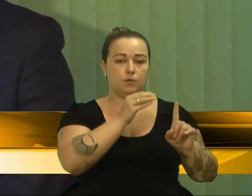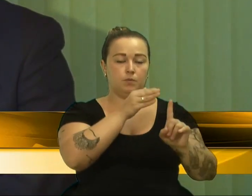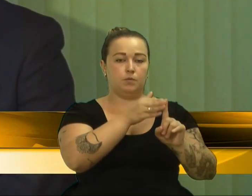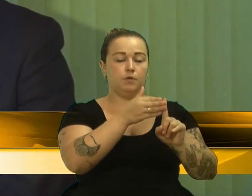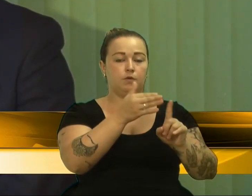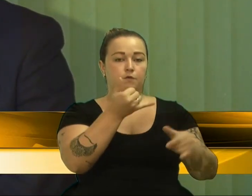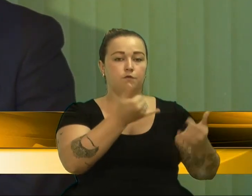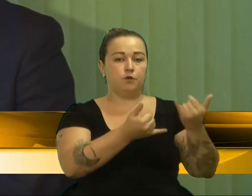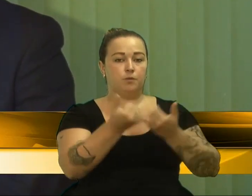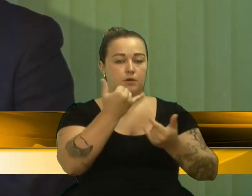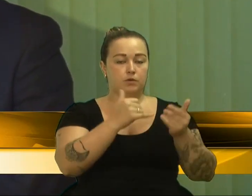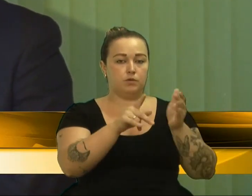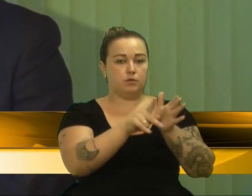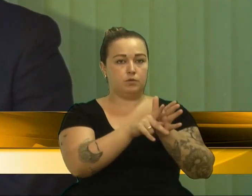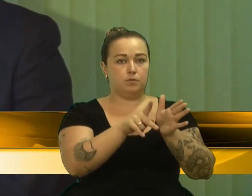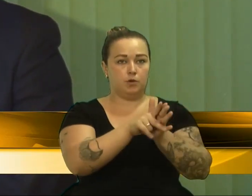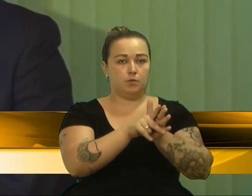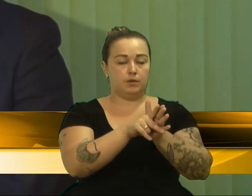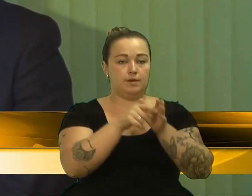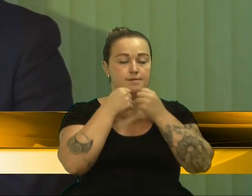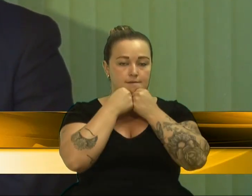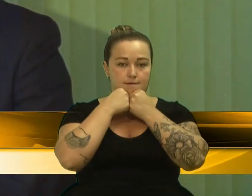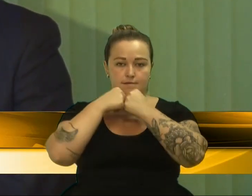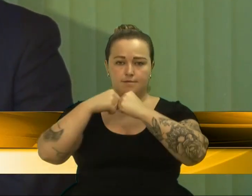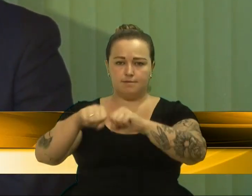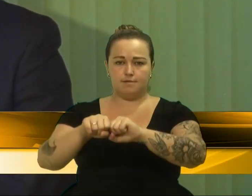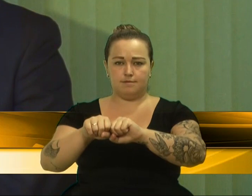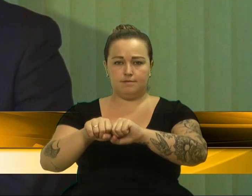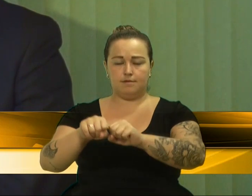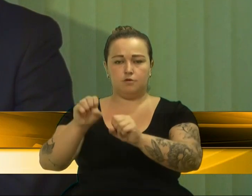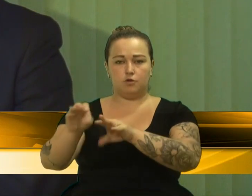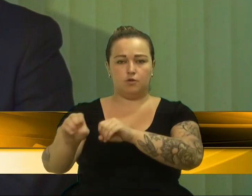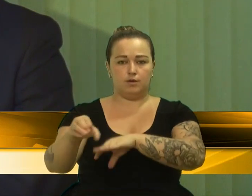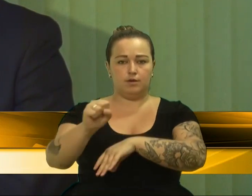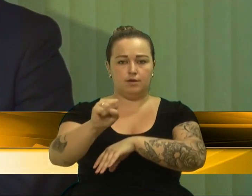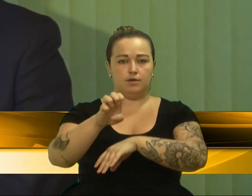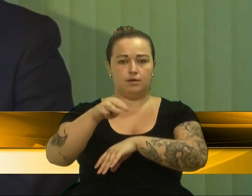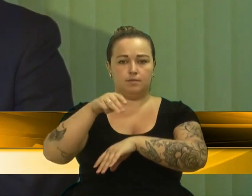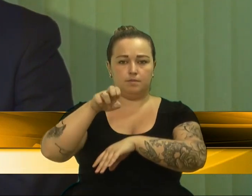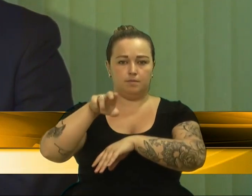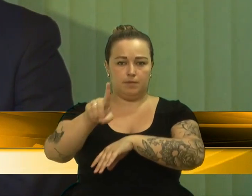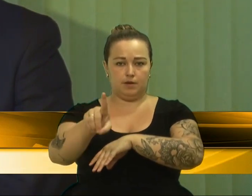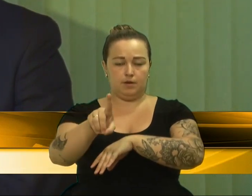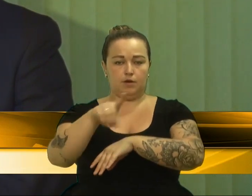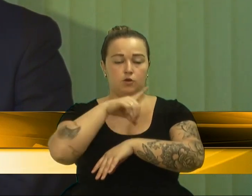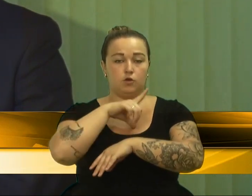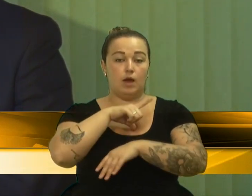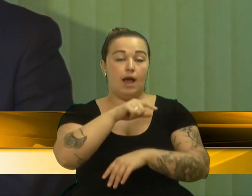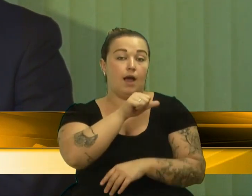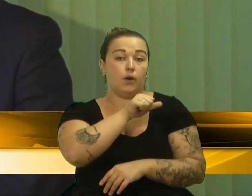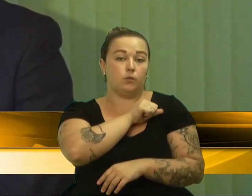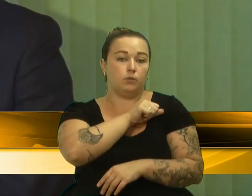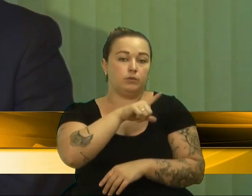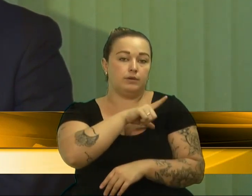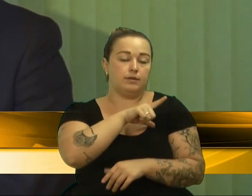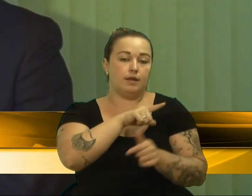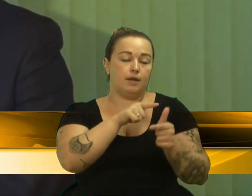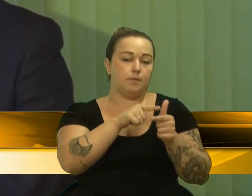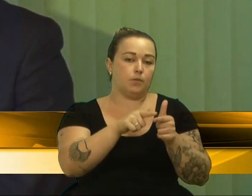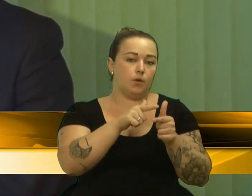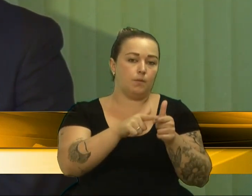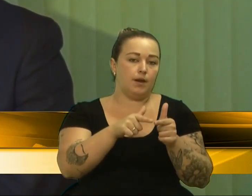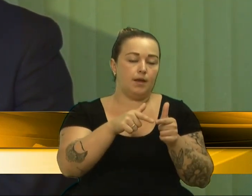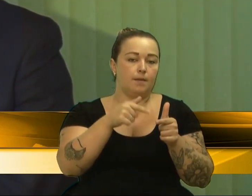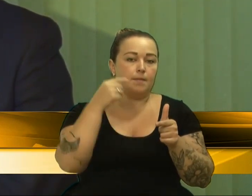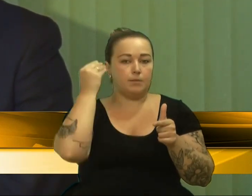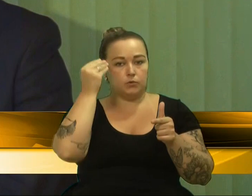ao Executivo e à Secretaria Municipal de Educação sobre o processo de identificação e encaminhamento para tratamento de estudantes com possíveis sintomas de problemas